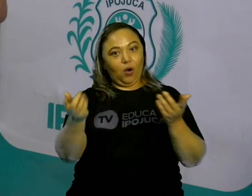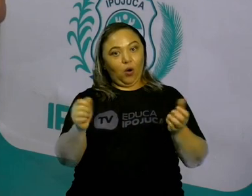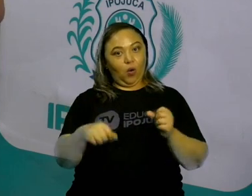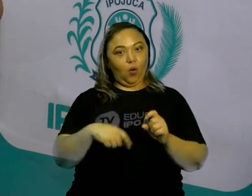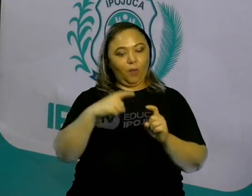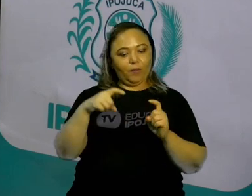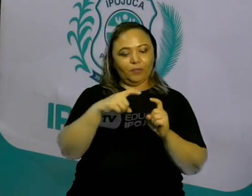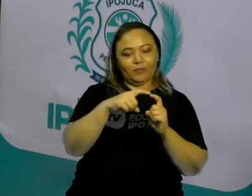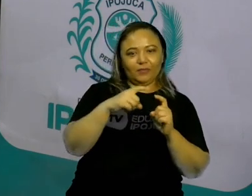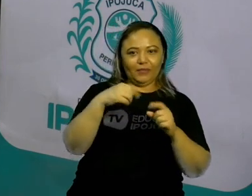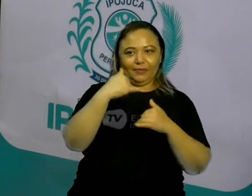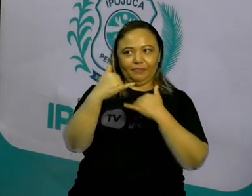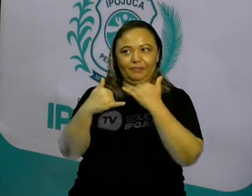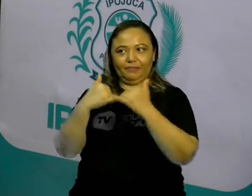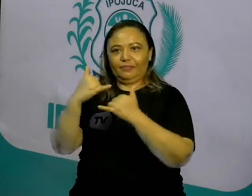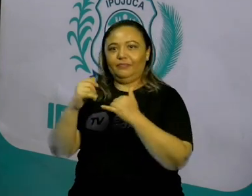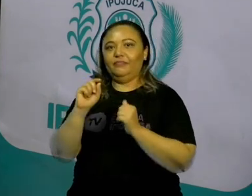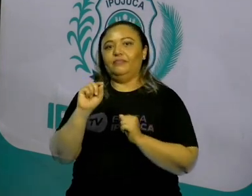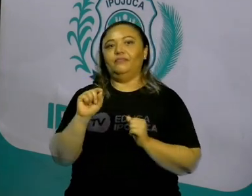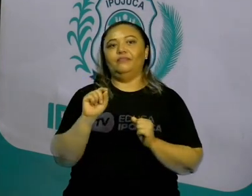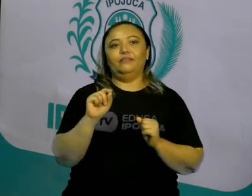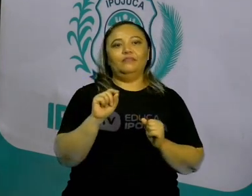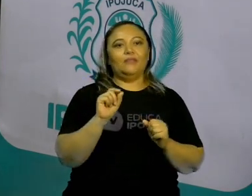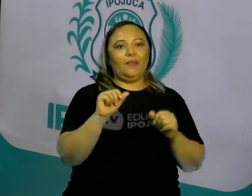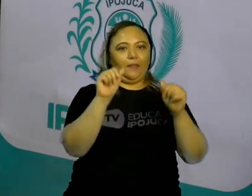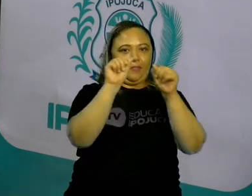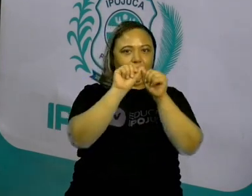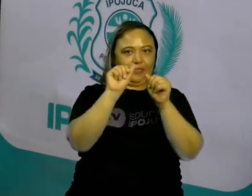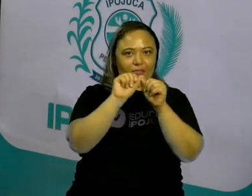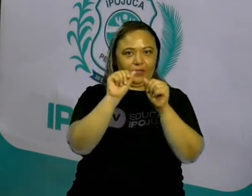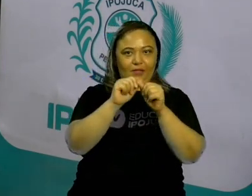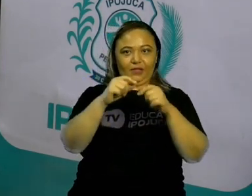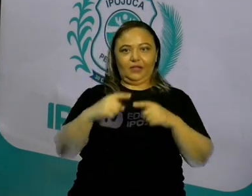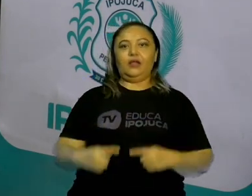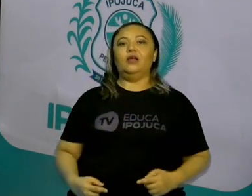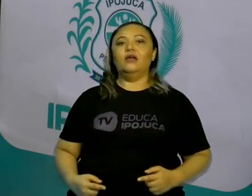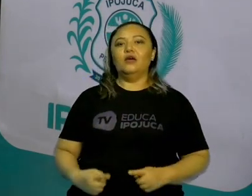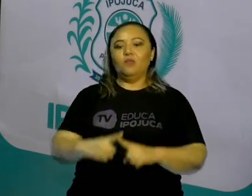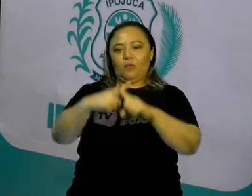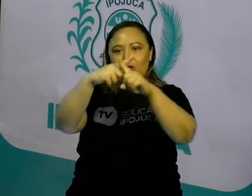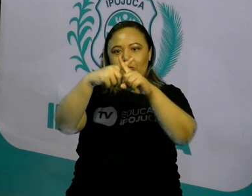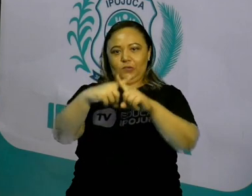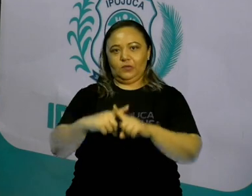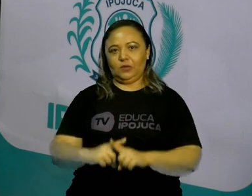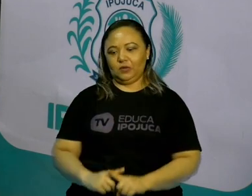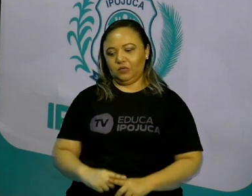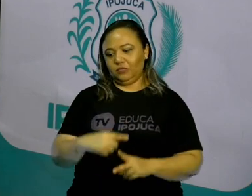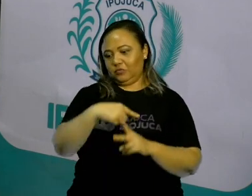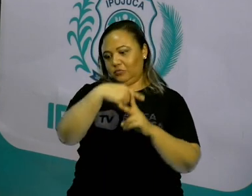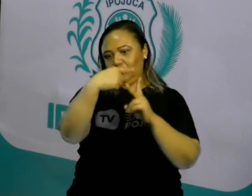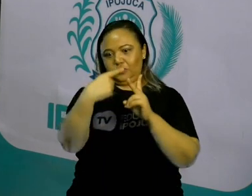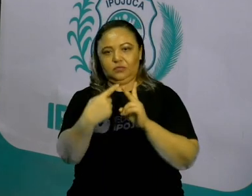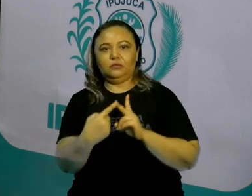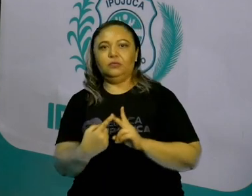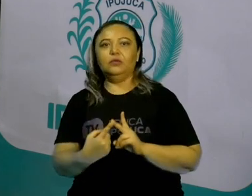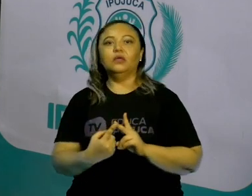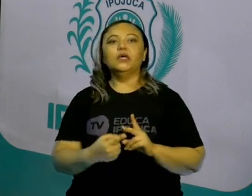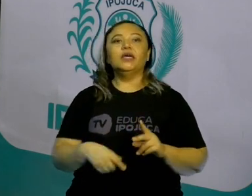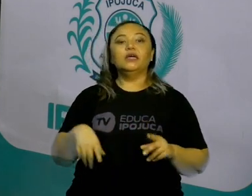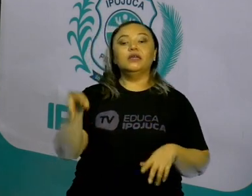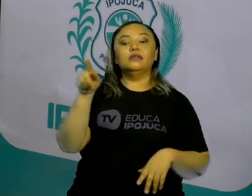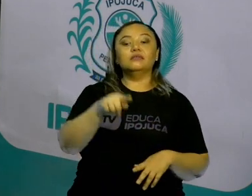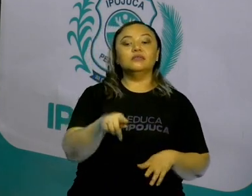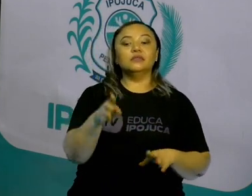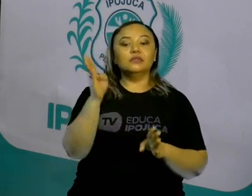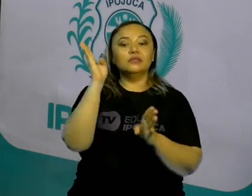objetivo da brincadeira da gente é fazer uma competição entre os dois. E eles vão ter que descobrir onde